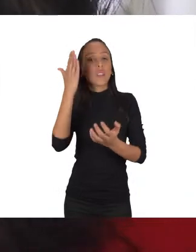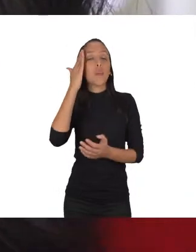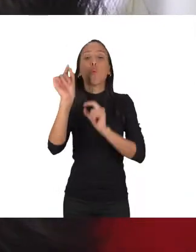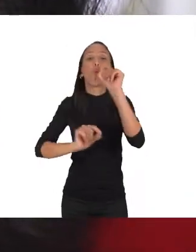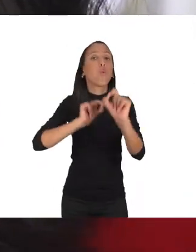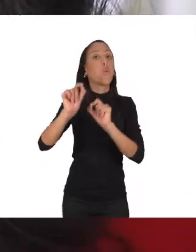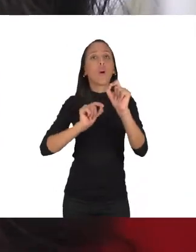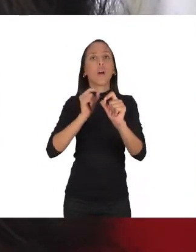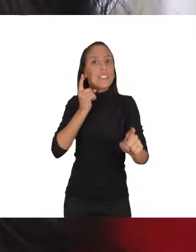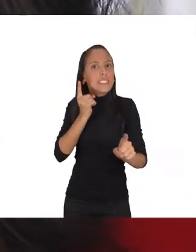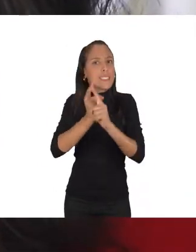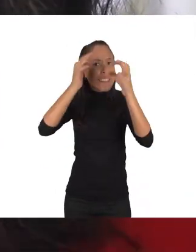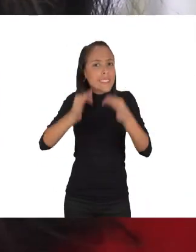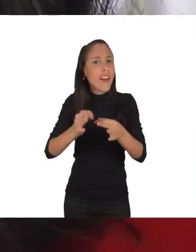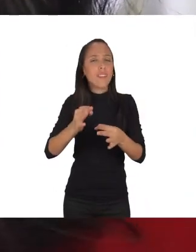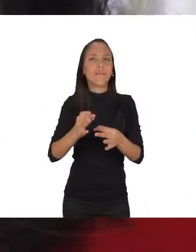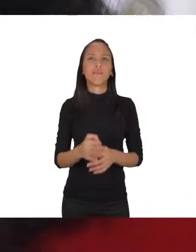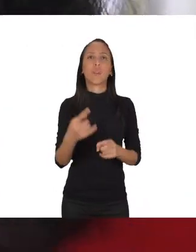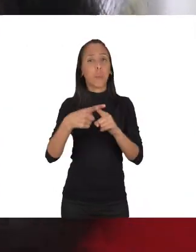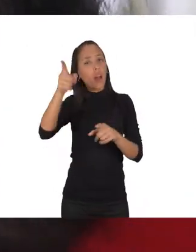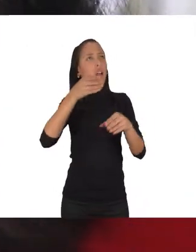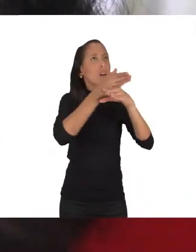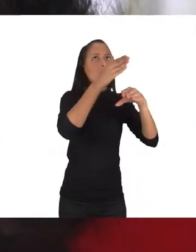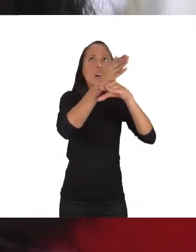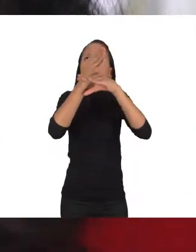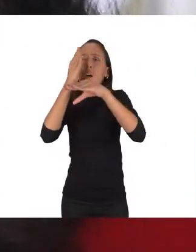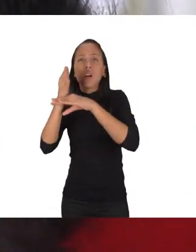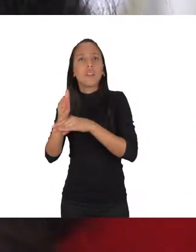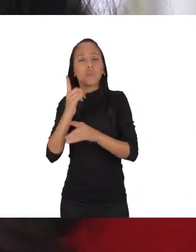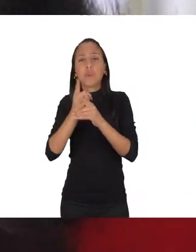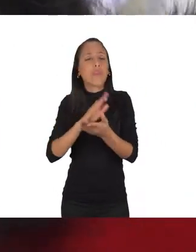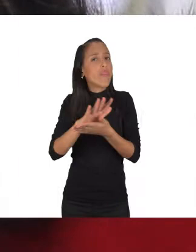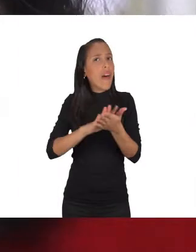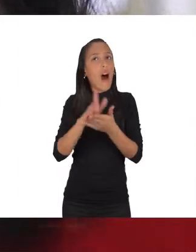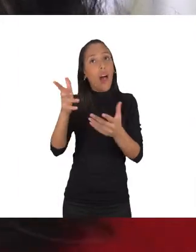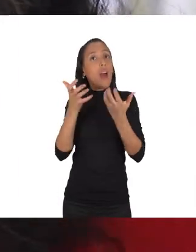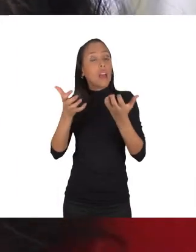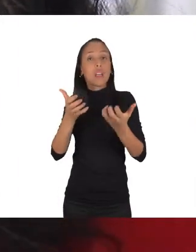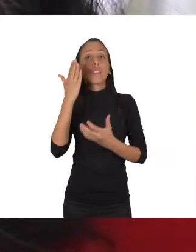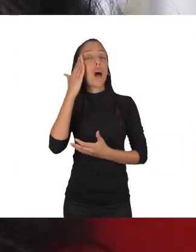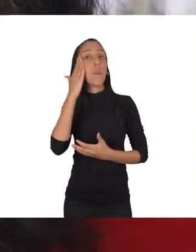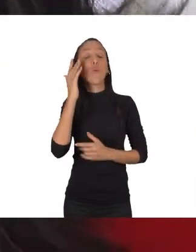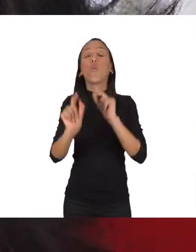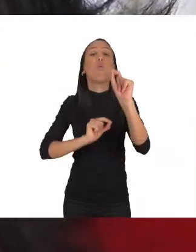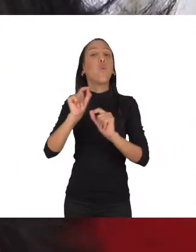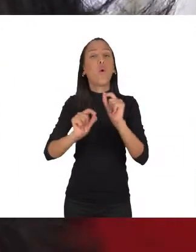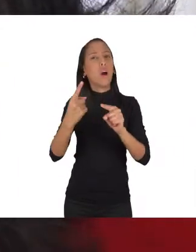por vários serviços de saúde e queria muito saber o que ela tinha. Então, ela estava muito aflita com essa